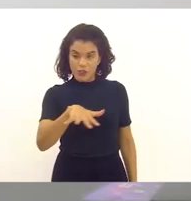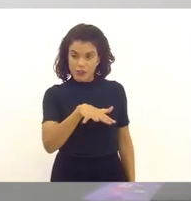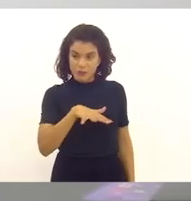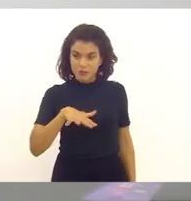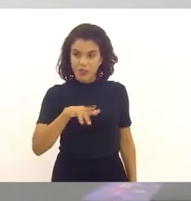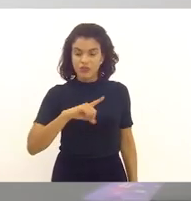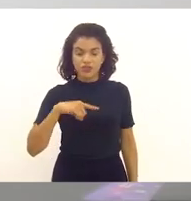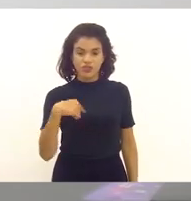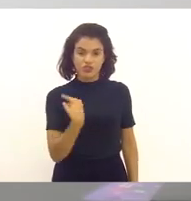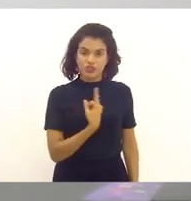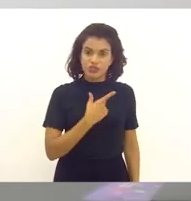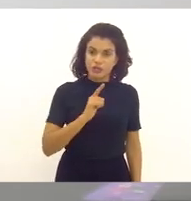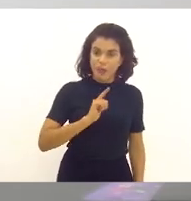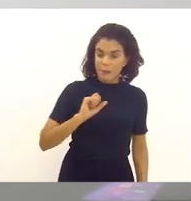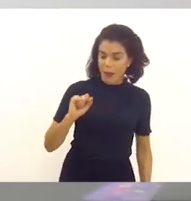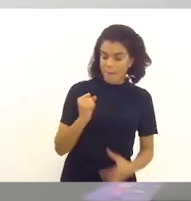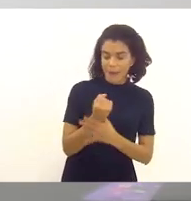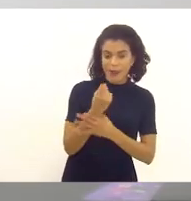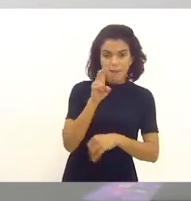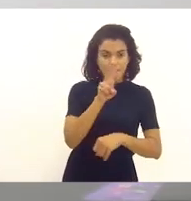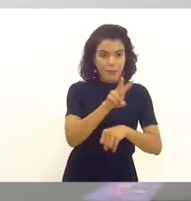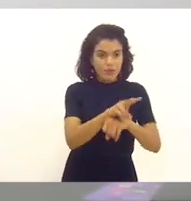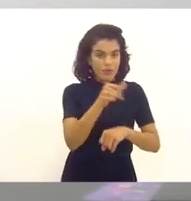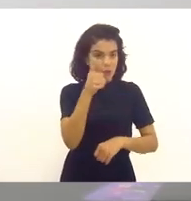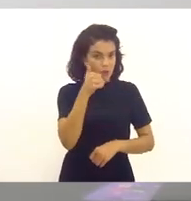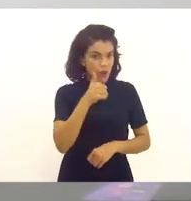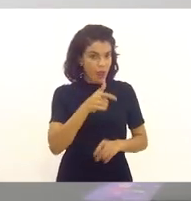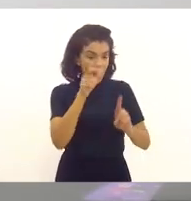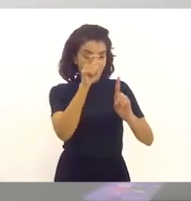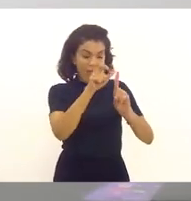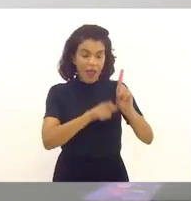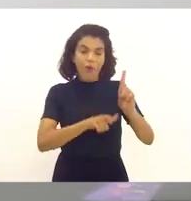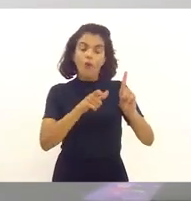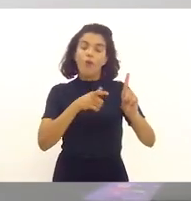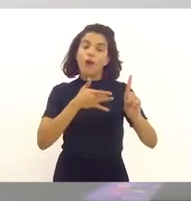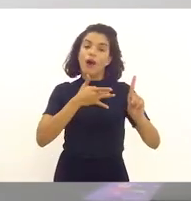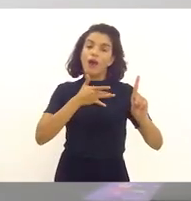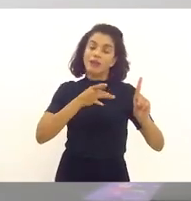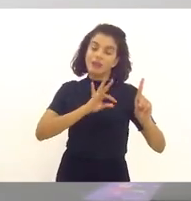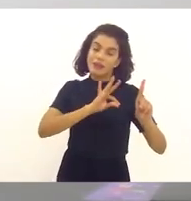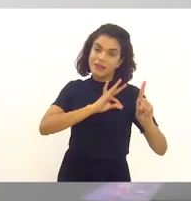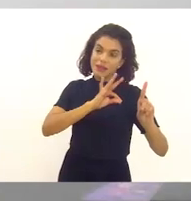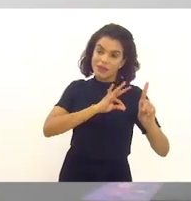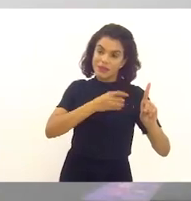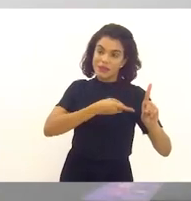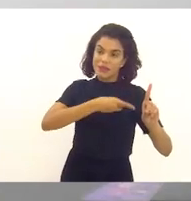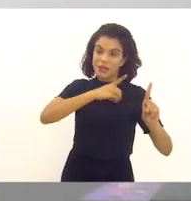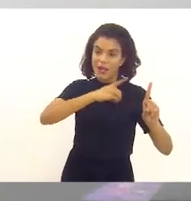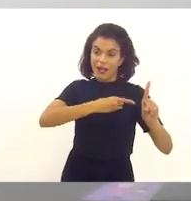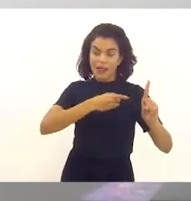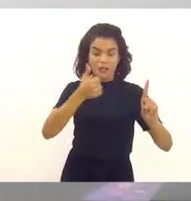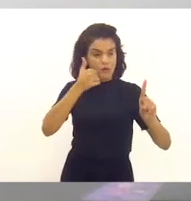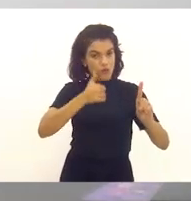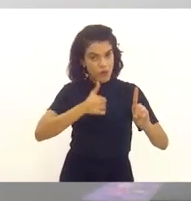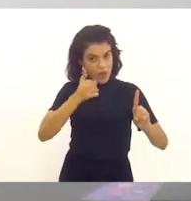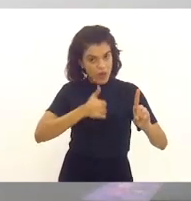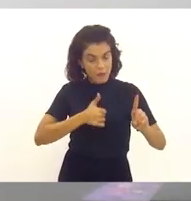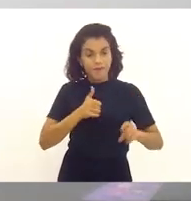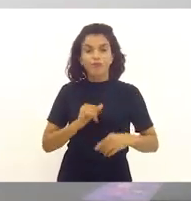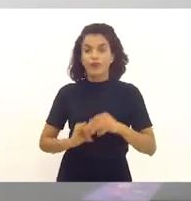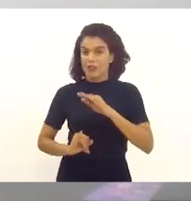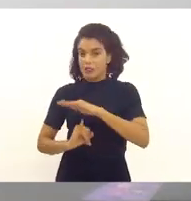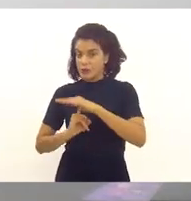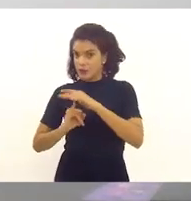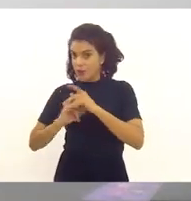gente tem para proteção a mulher seja uma delegada mulher que esteja no comando como eu falei a nossa instituição ela é muito